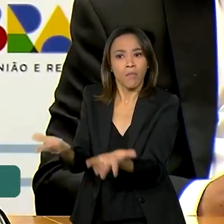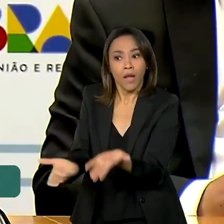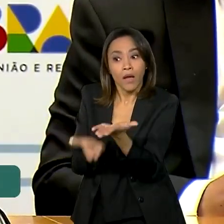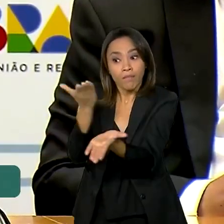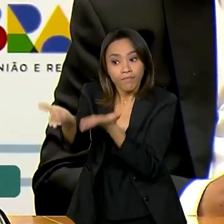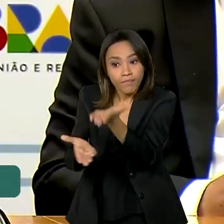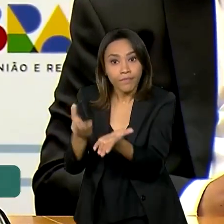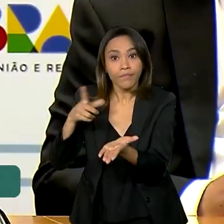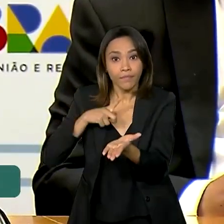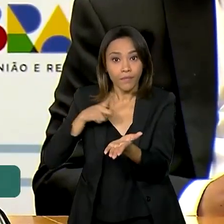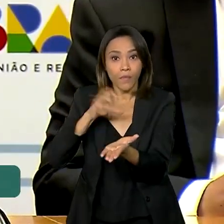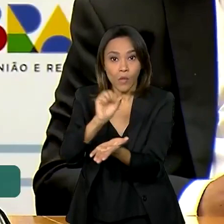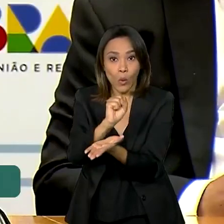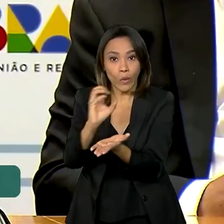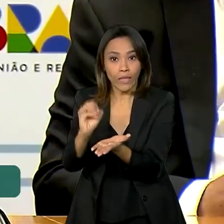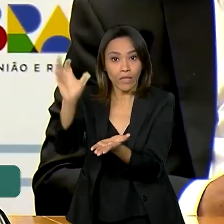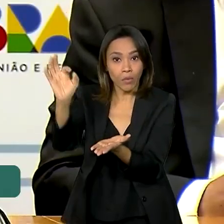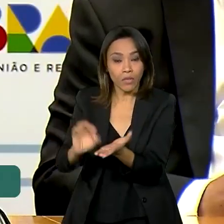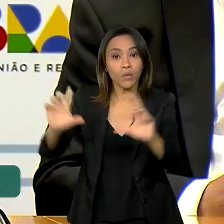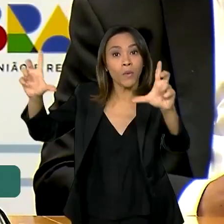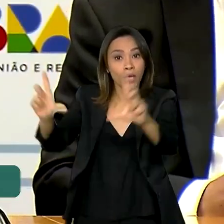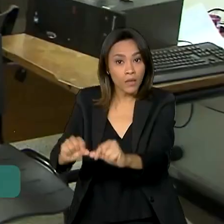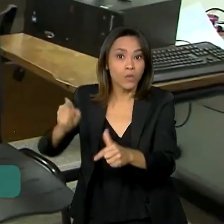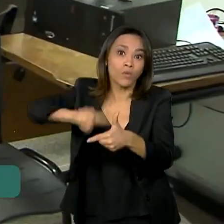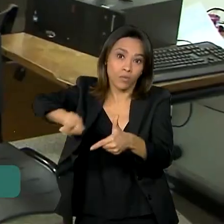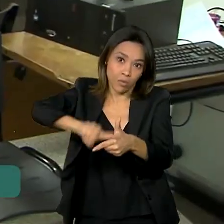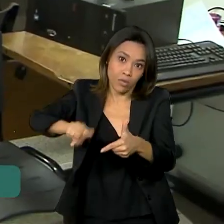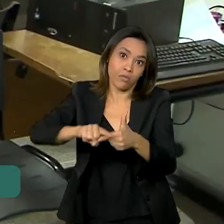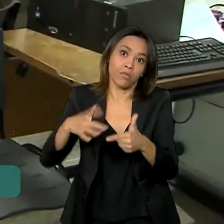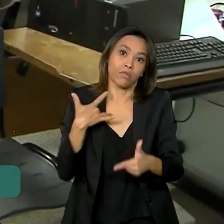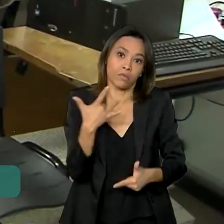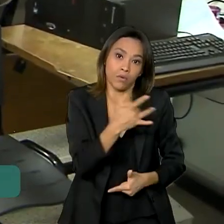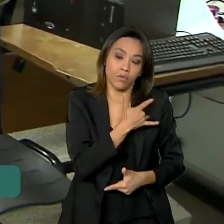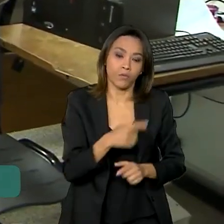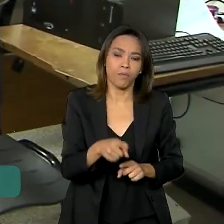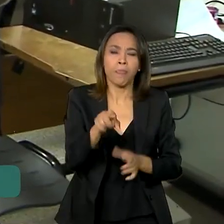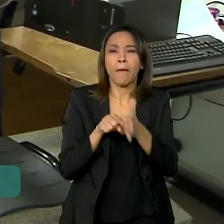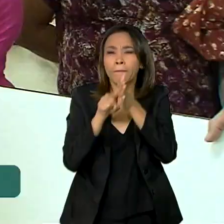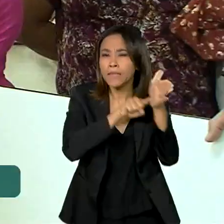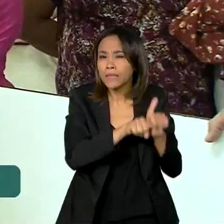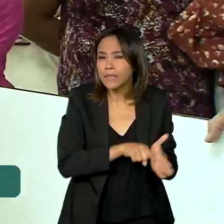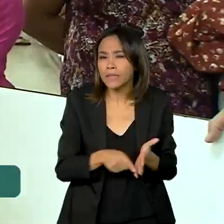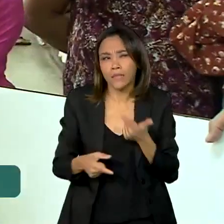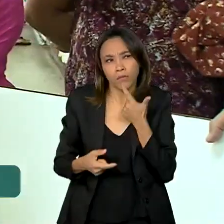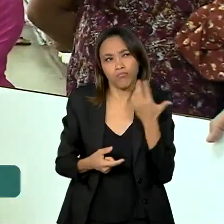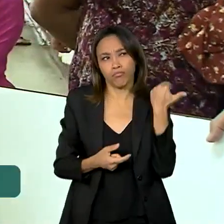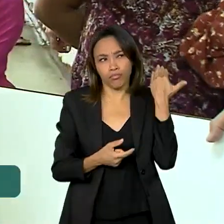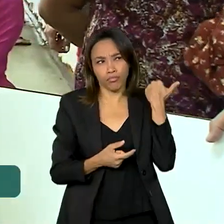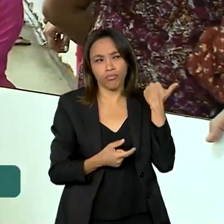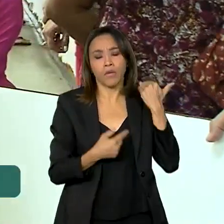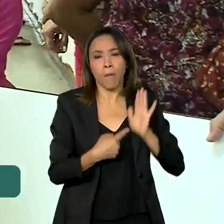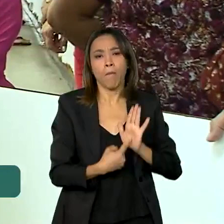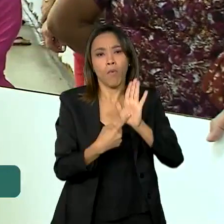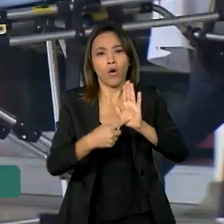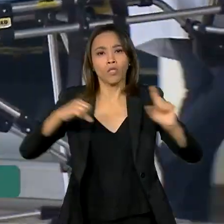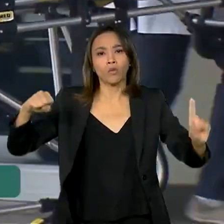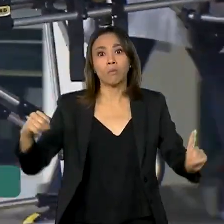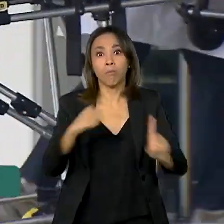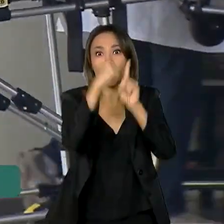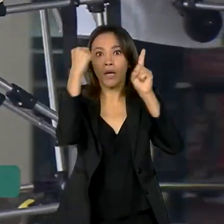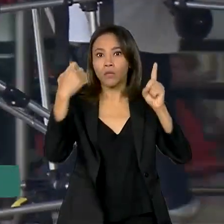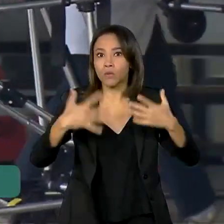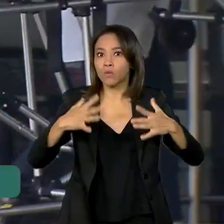de 80% dos problemas de saúde. E estudos recentes confirmam que os impactos dos programas